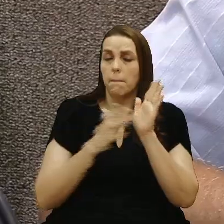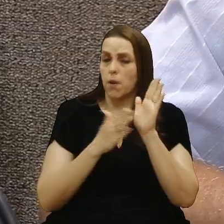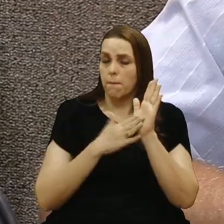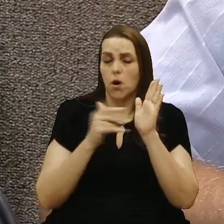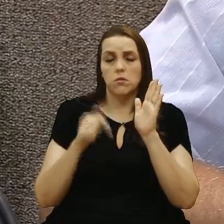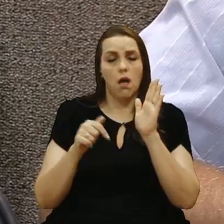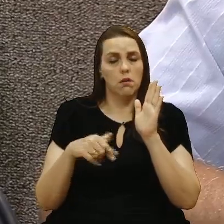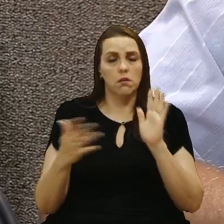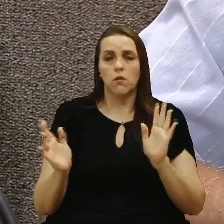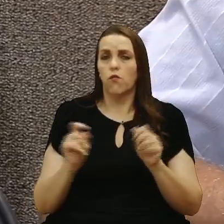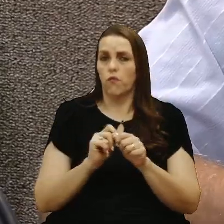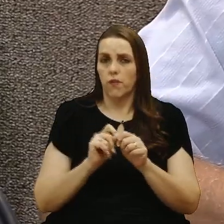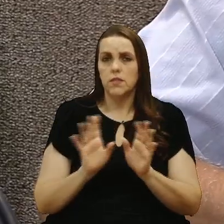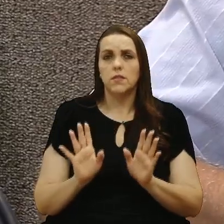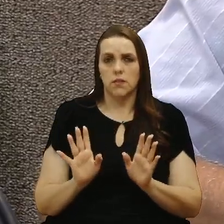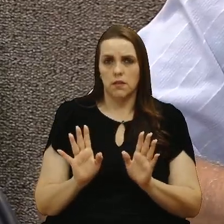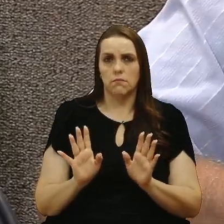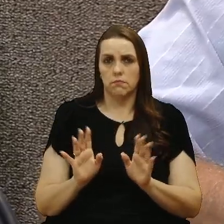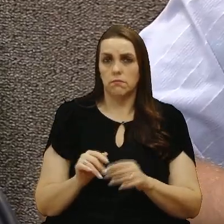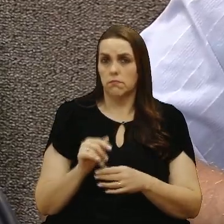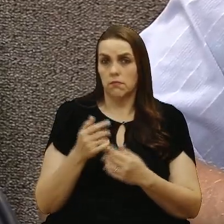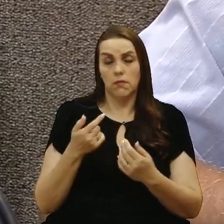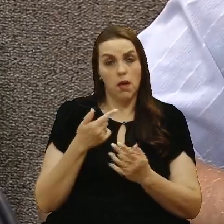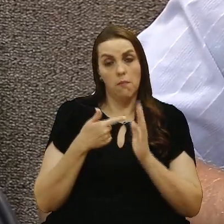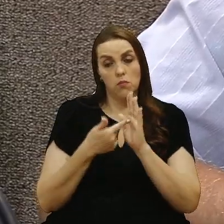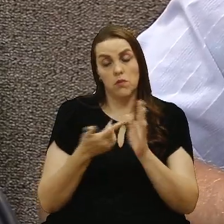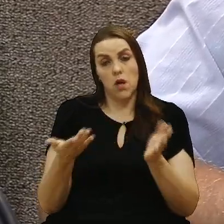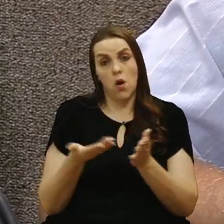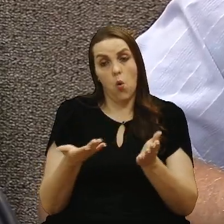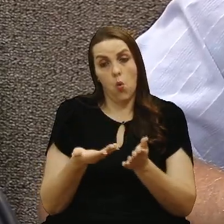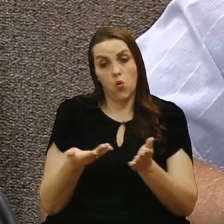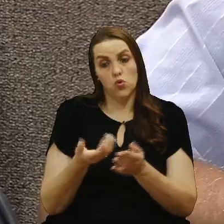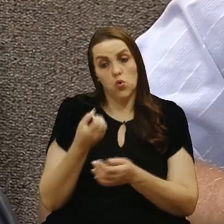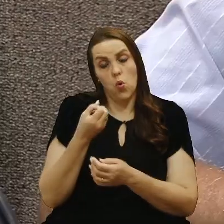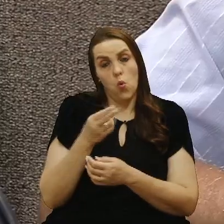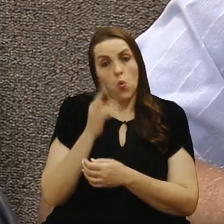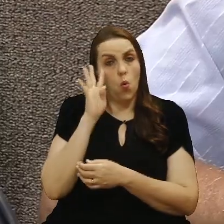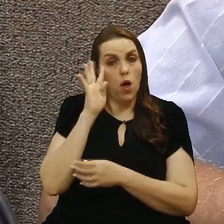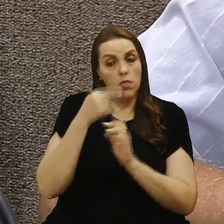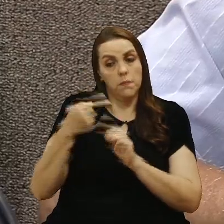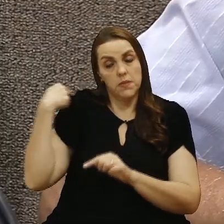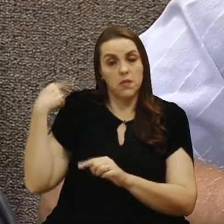A demonstração é só ir hoje ou quem foi quarta-feira passada.